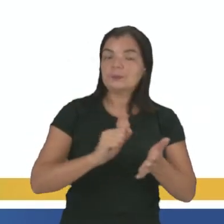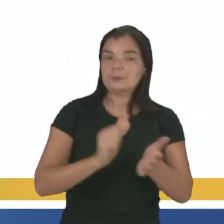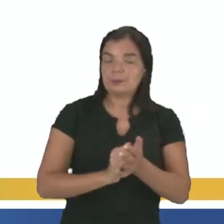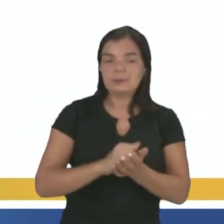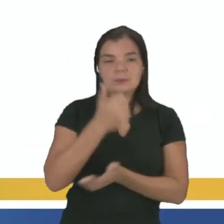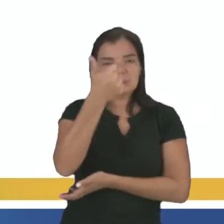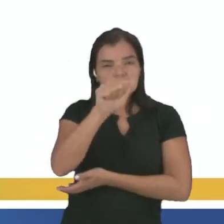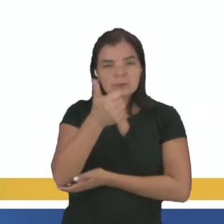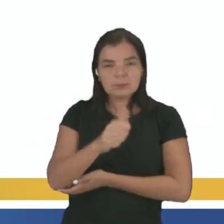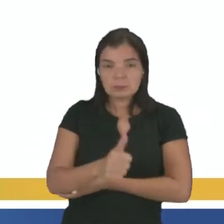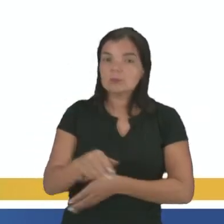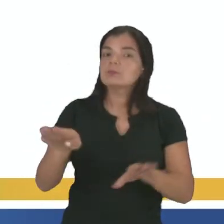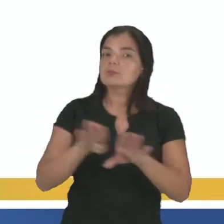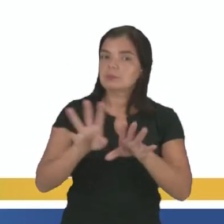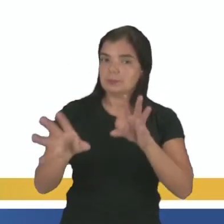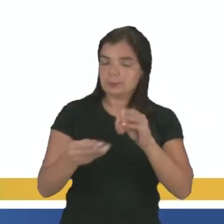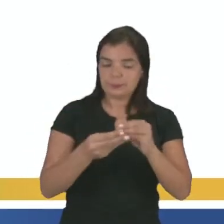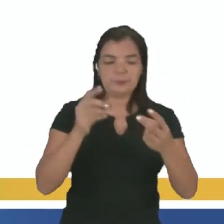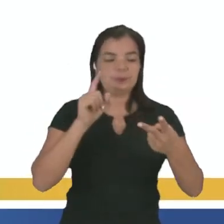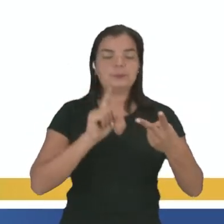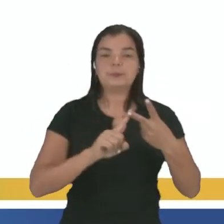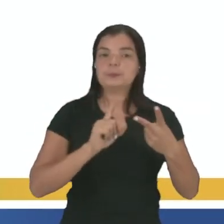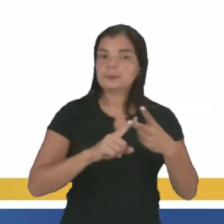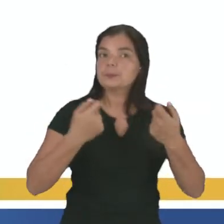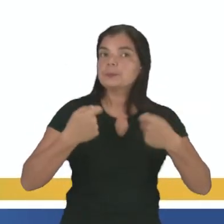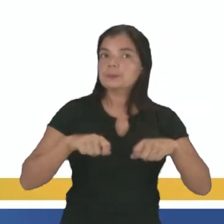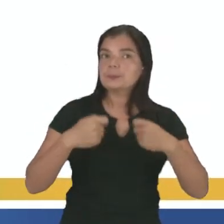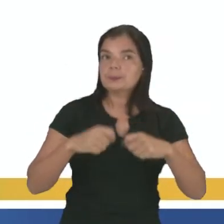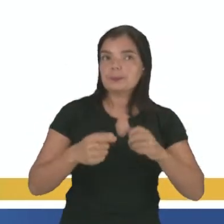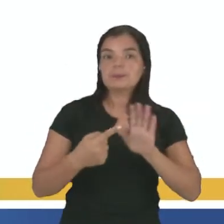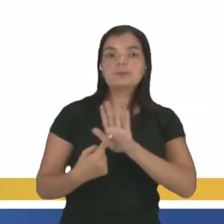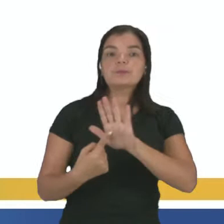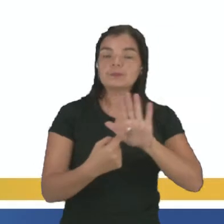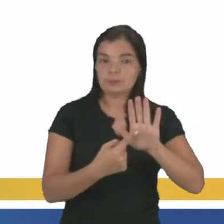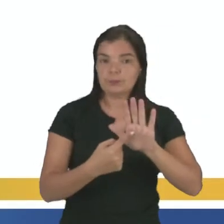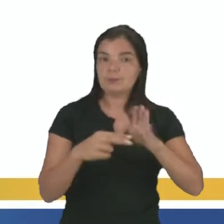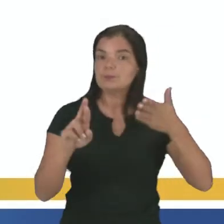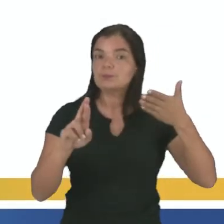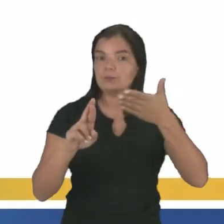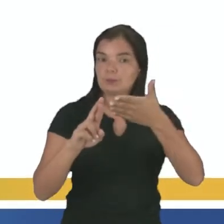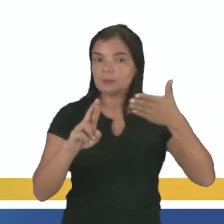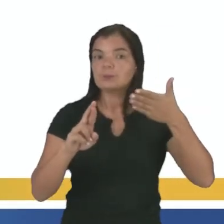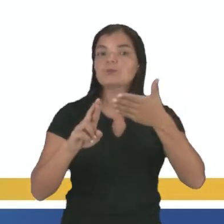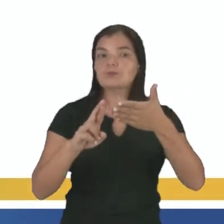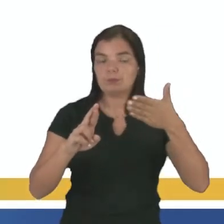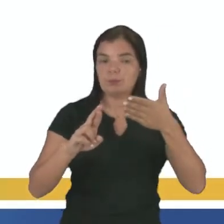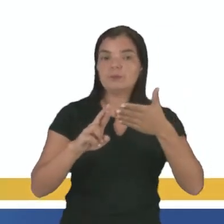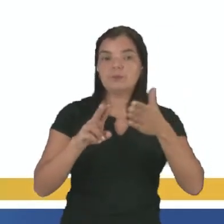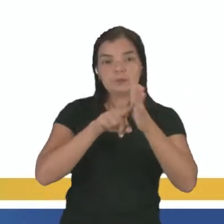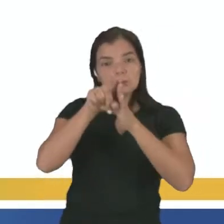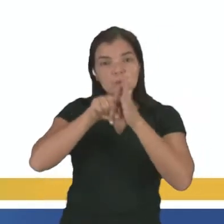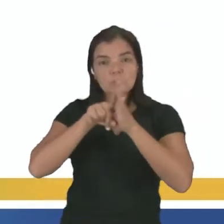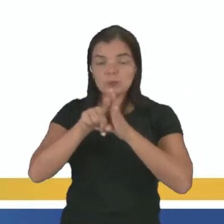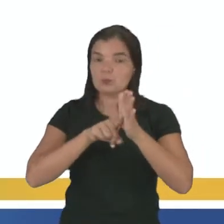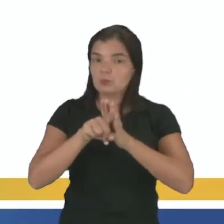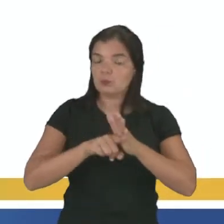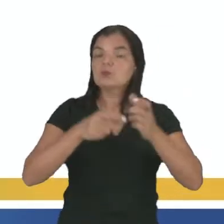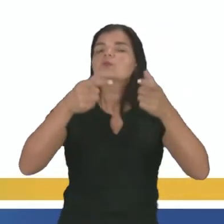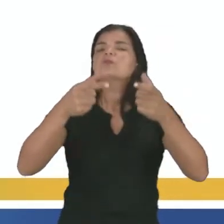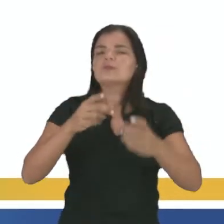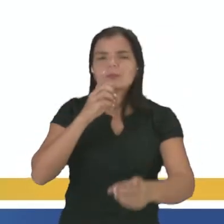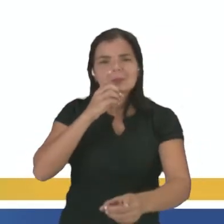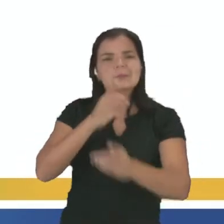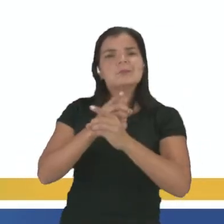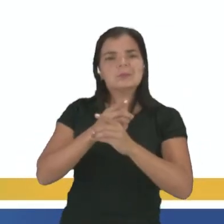vai analisar e resumir. Você precisa citar as referências de pesquisa, onde que você